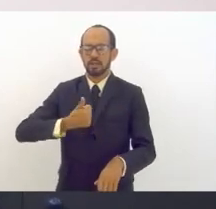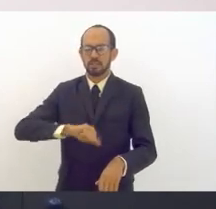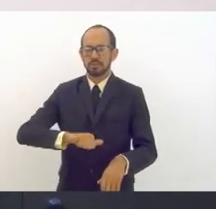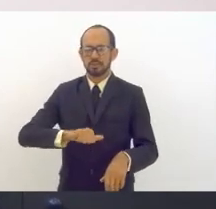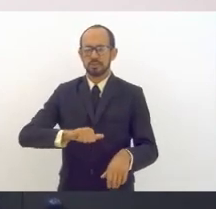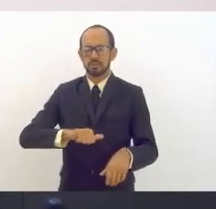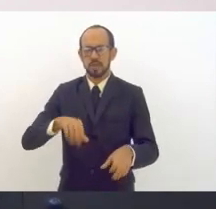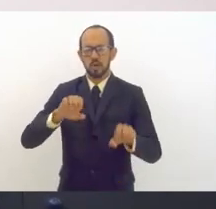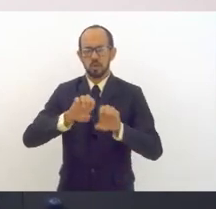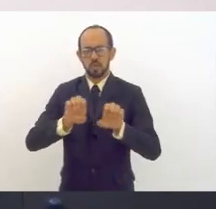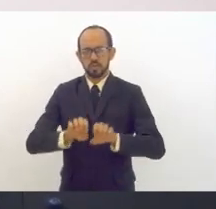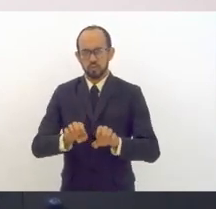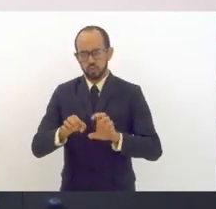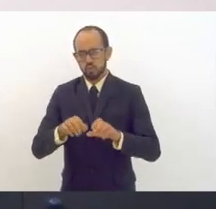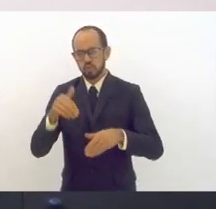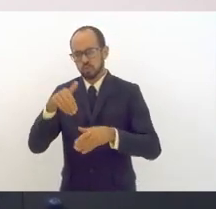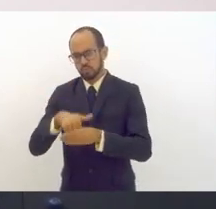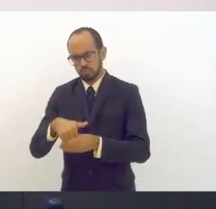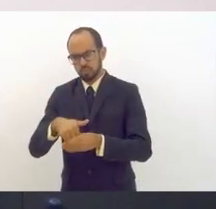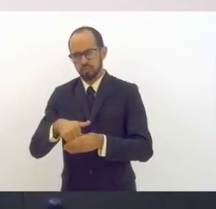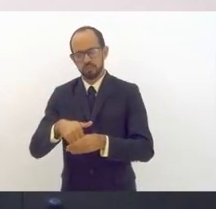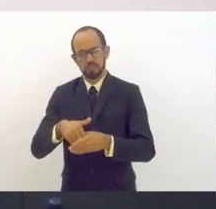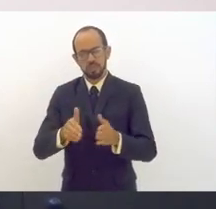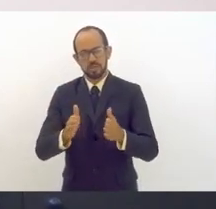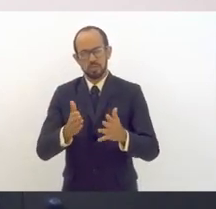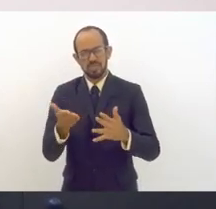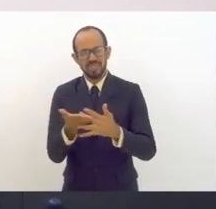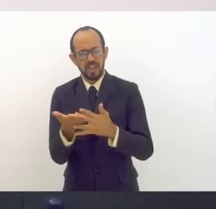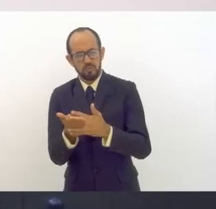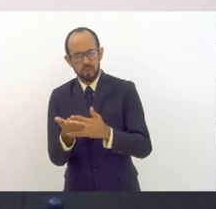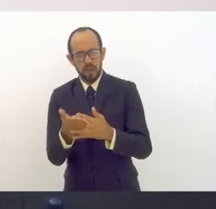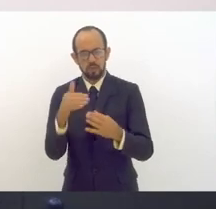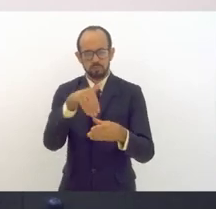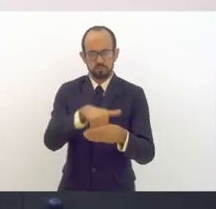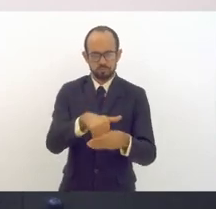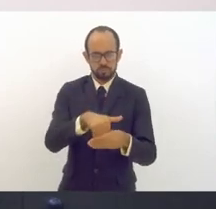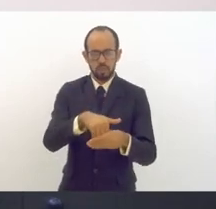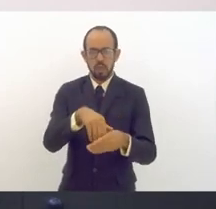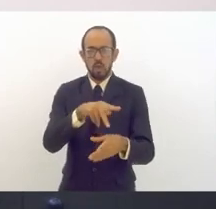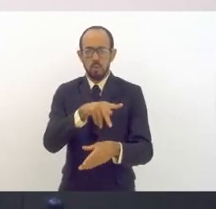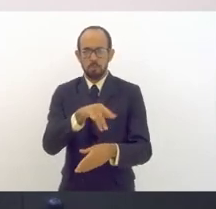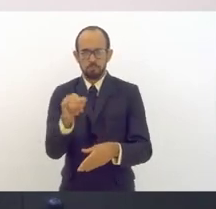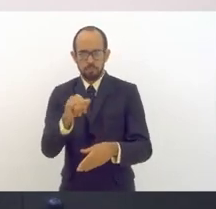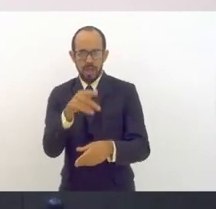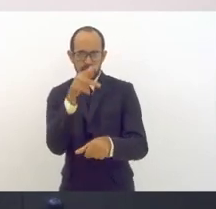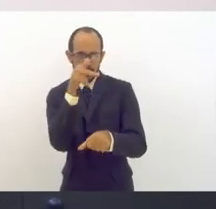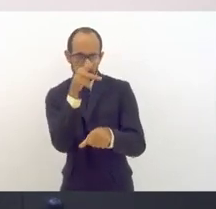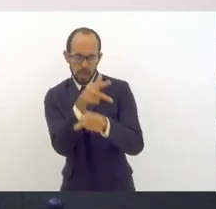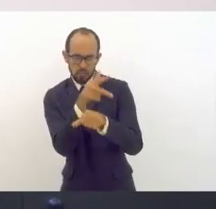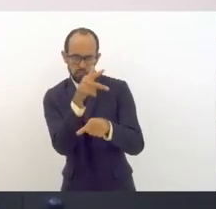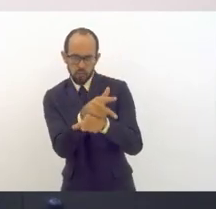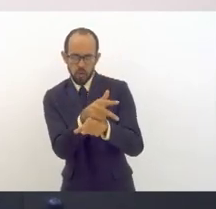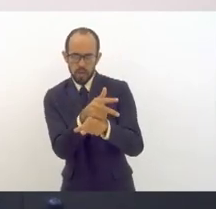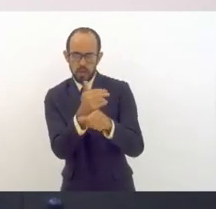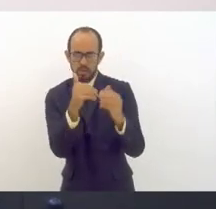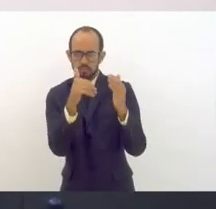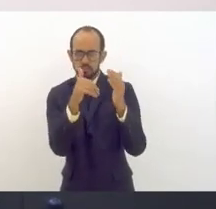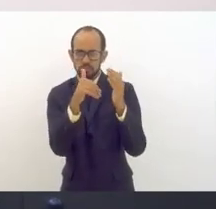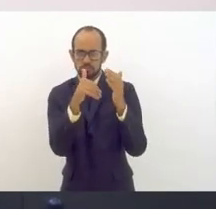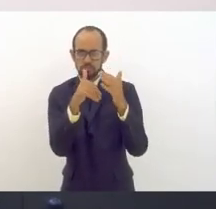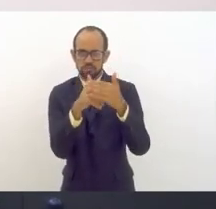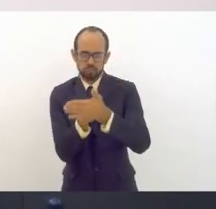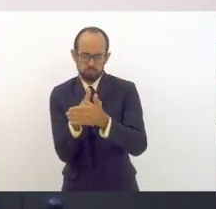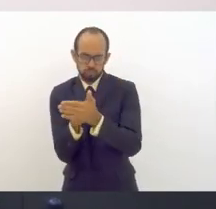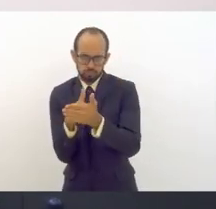às vésperas do segundo turno, ou entre o primeiro e o segundo turno, um pai dessa aluna que agravou secretamente, ilegalmente, na minha